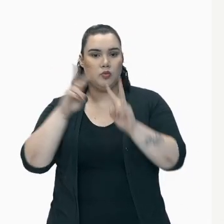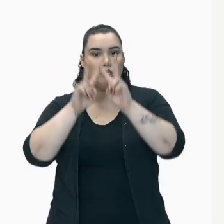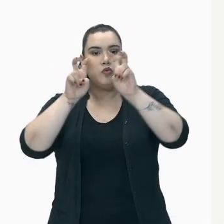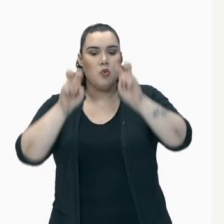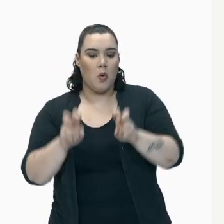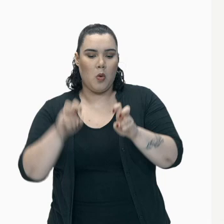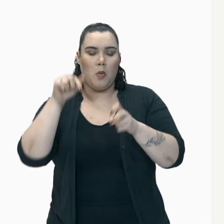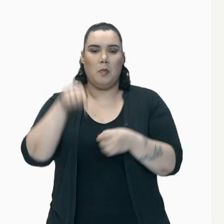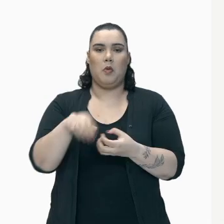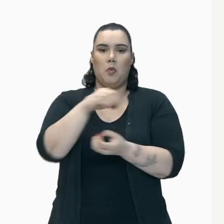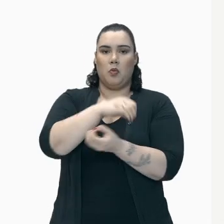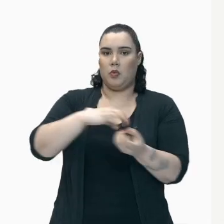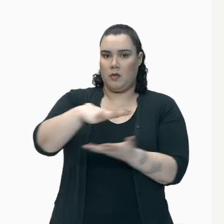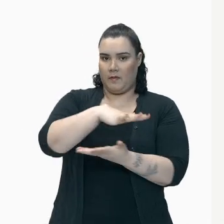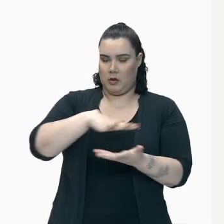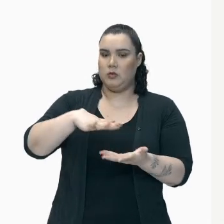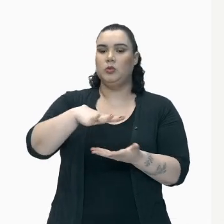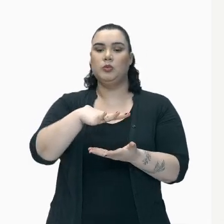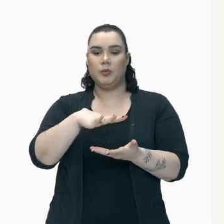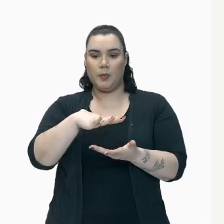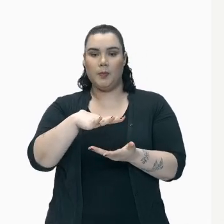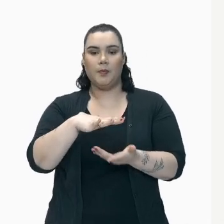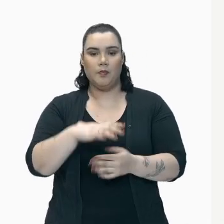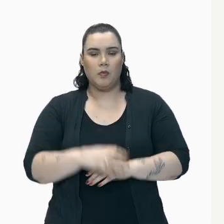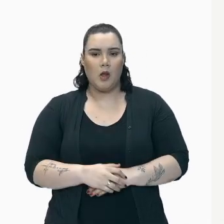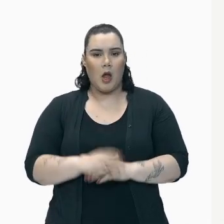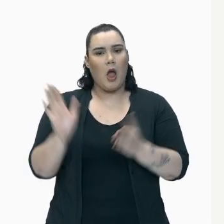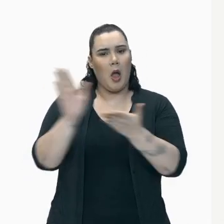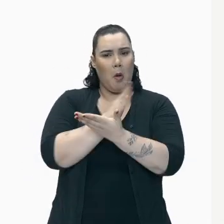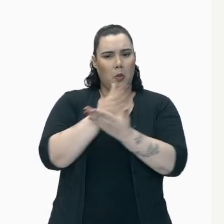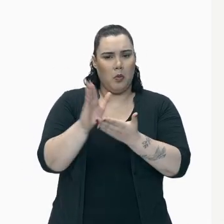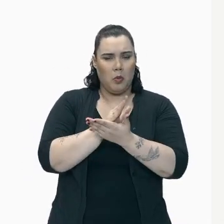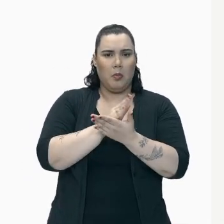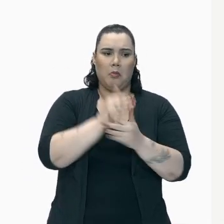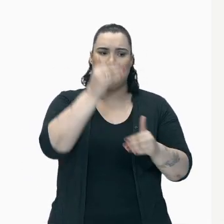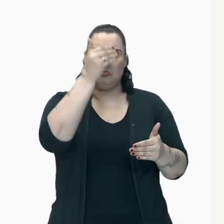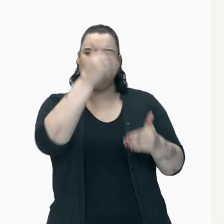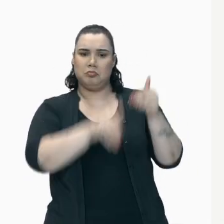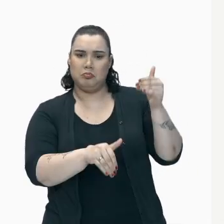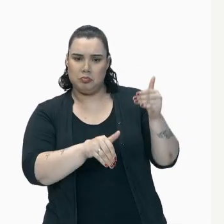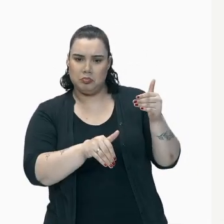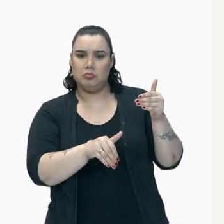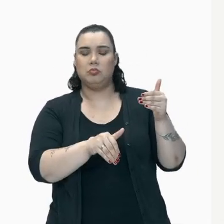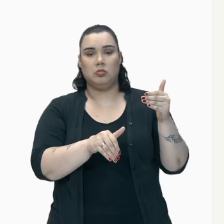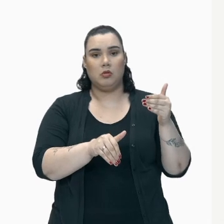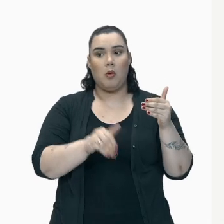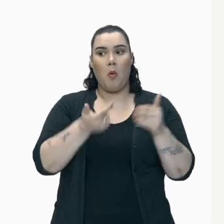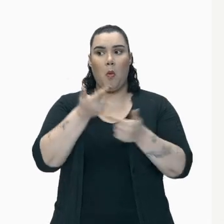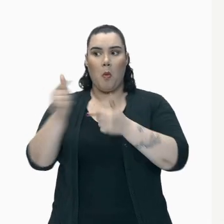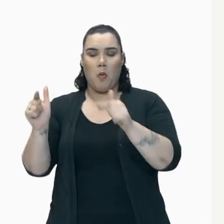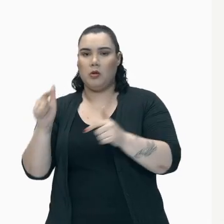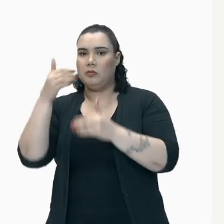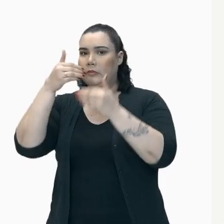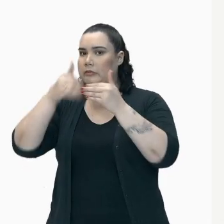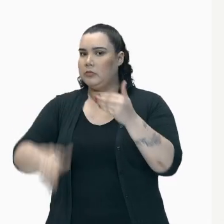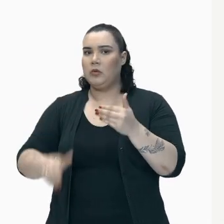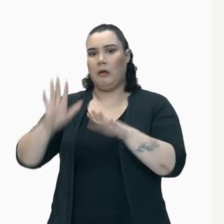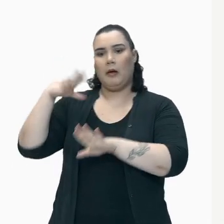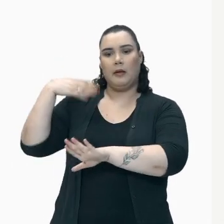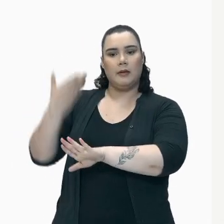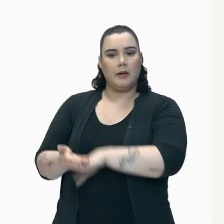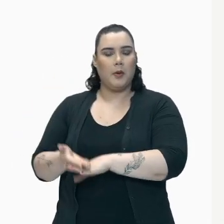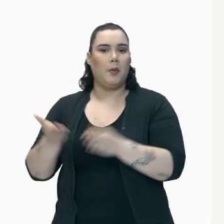universo. Algumas delas foram contestadas e outras são aceitas até